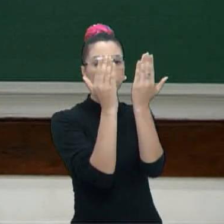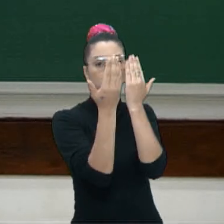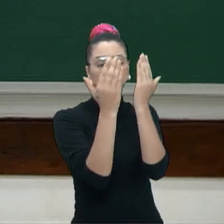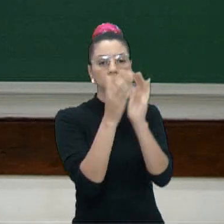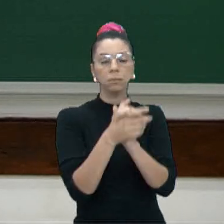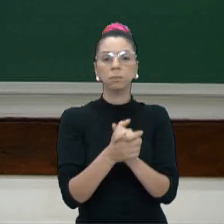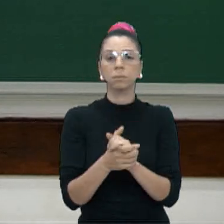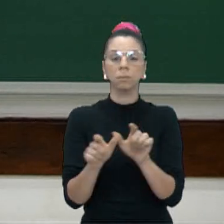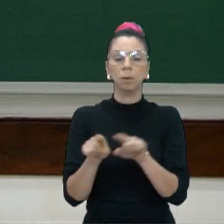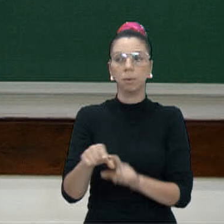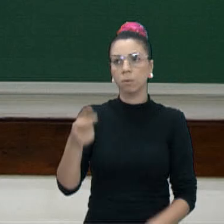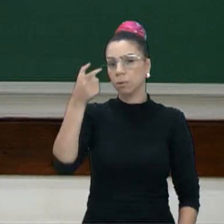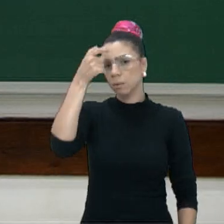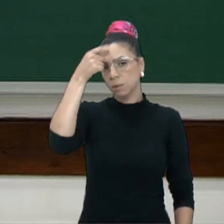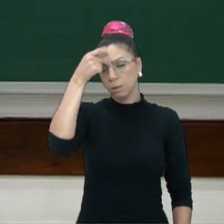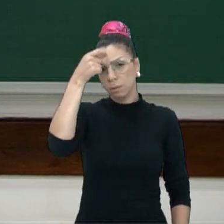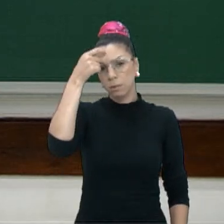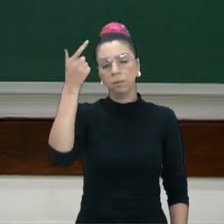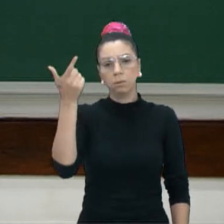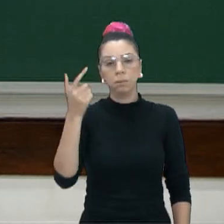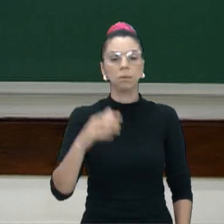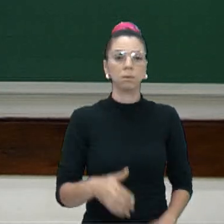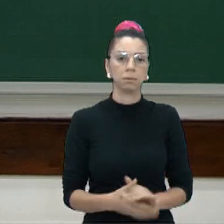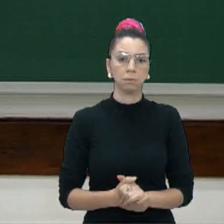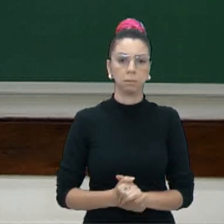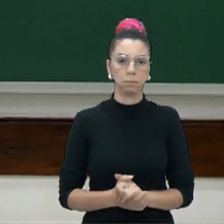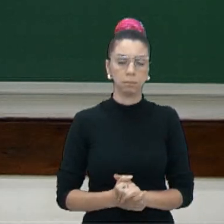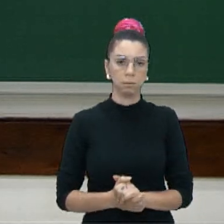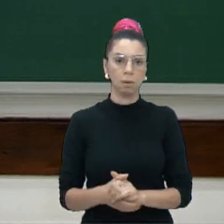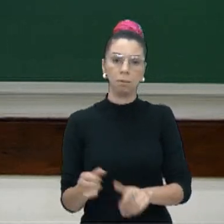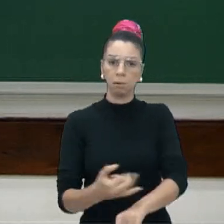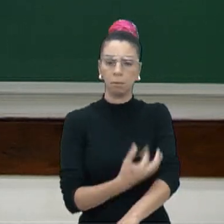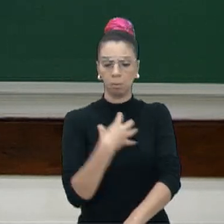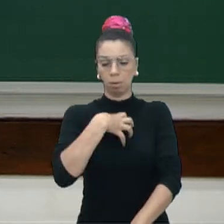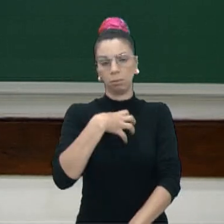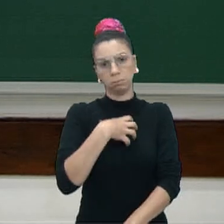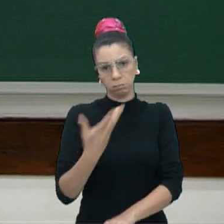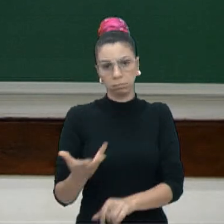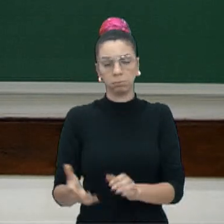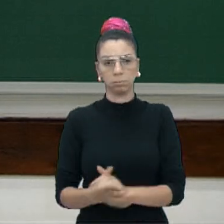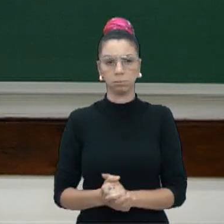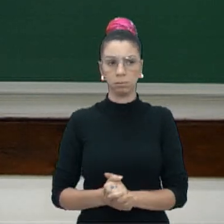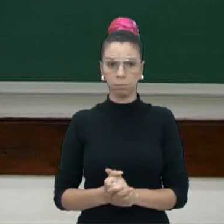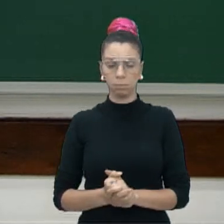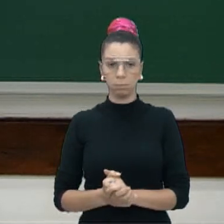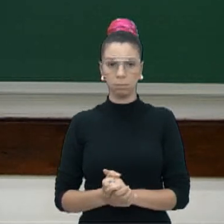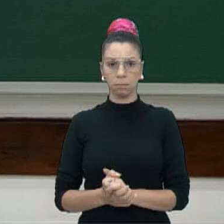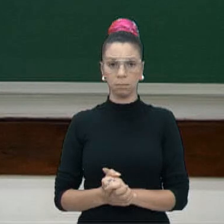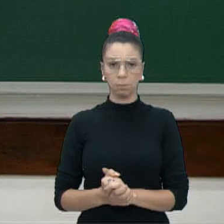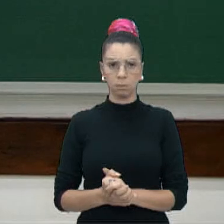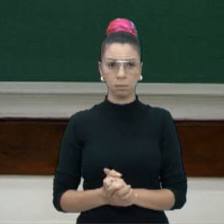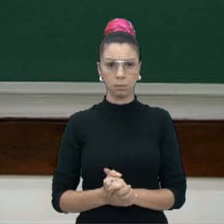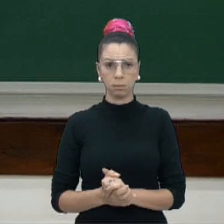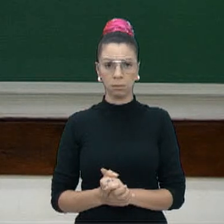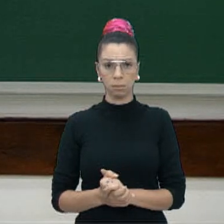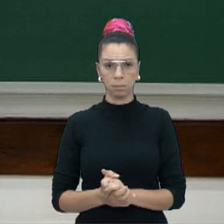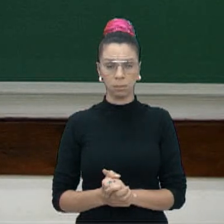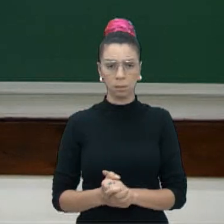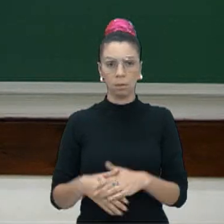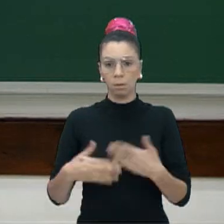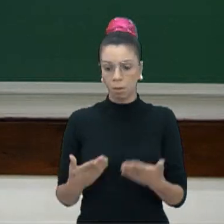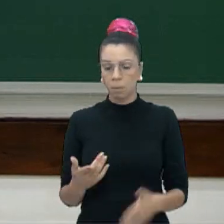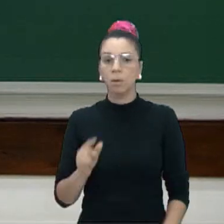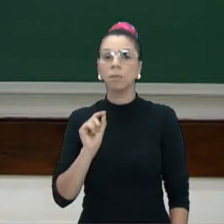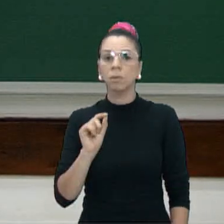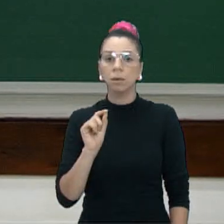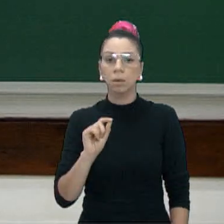relação à consciência, psicológicas com relação às emoções. Já essa gramática criativa vai dar a